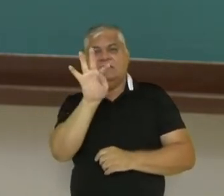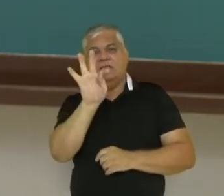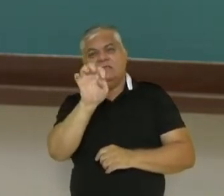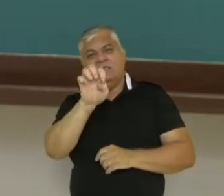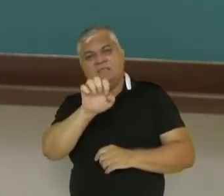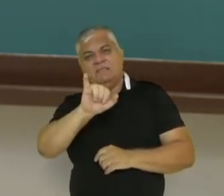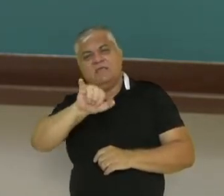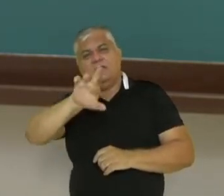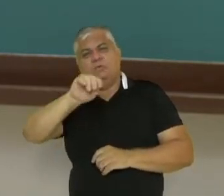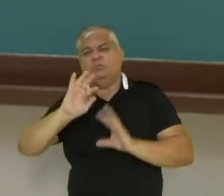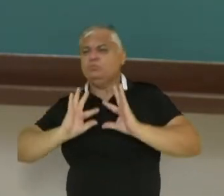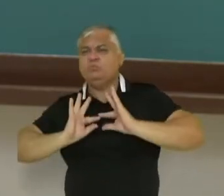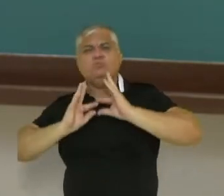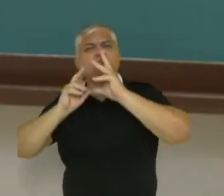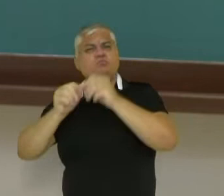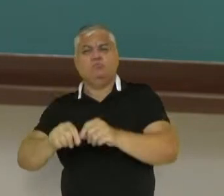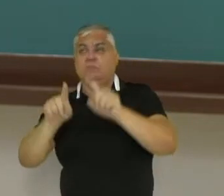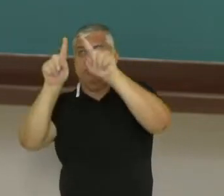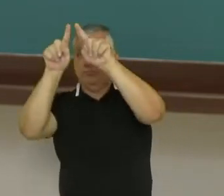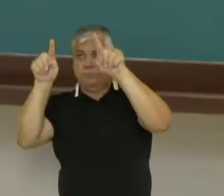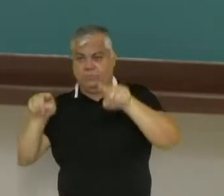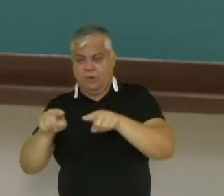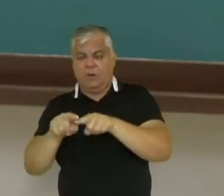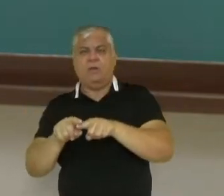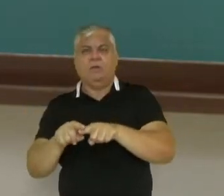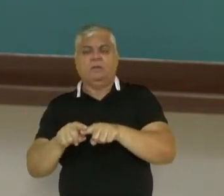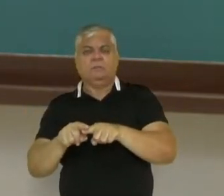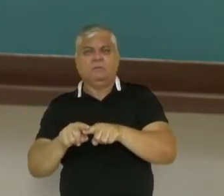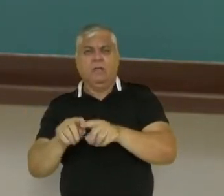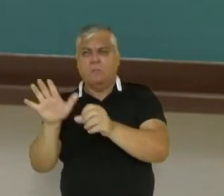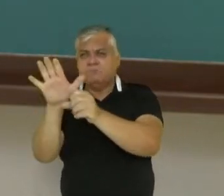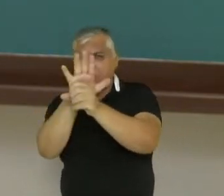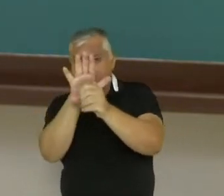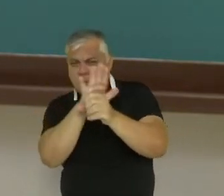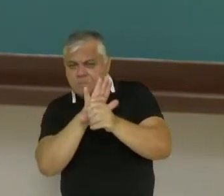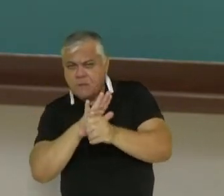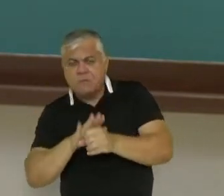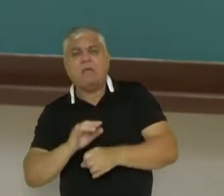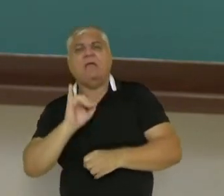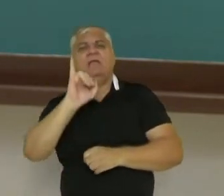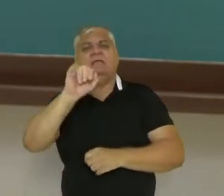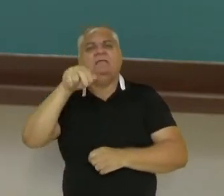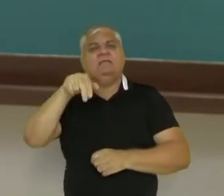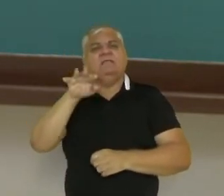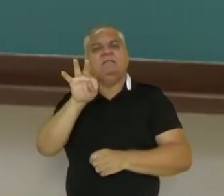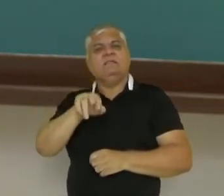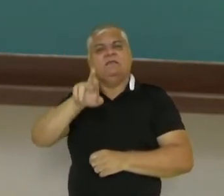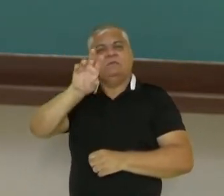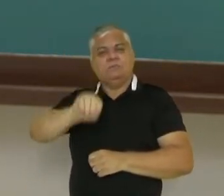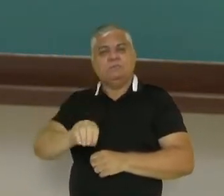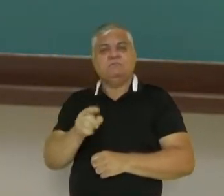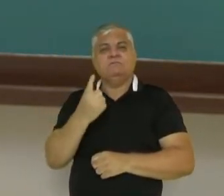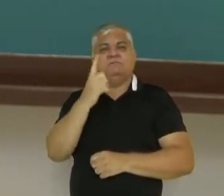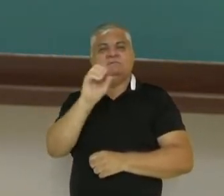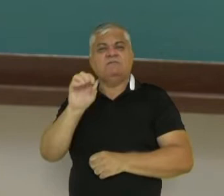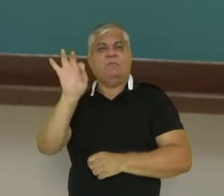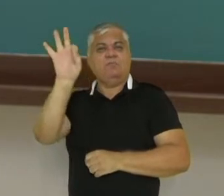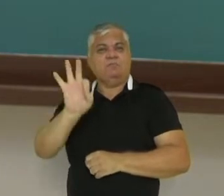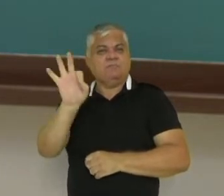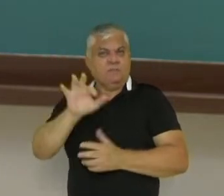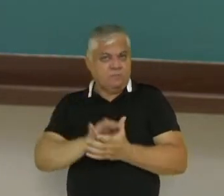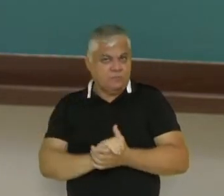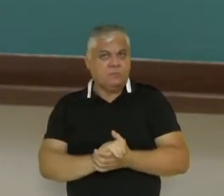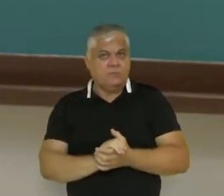inteiramente pintado, ele está ocupado todo. A gente diz que ele está ocupado 100%. Aqui também